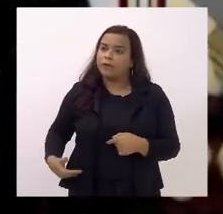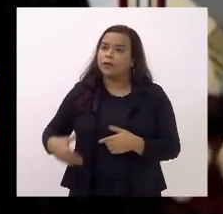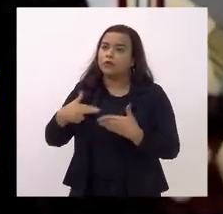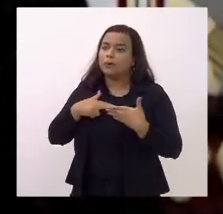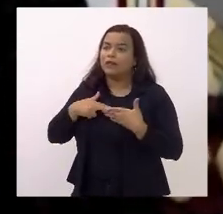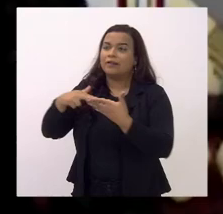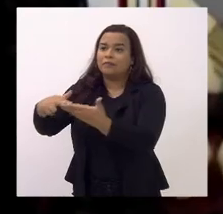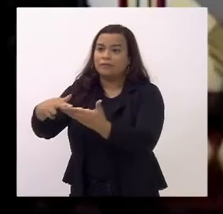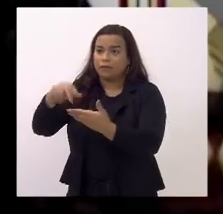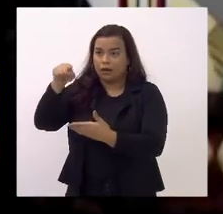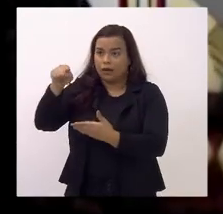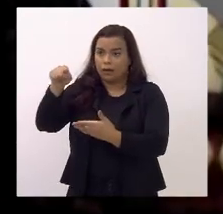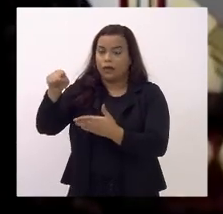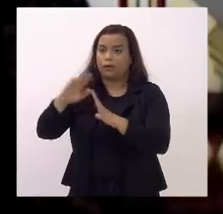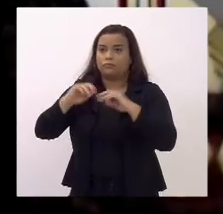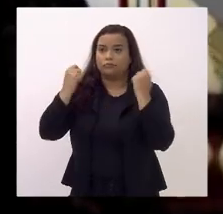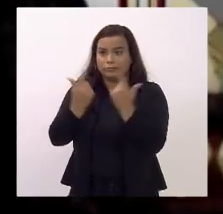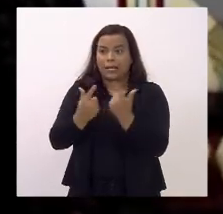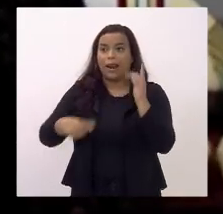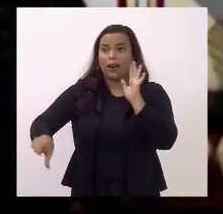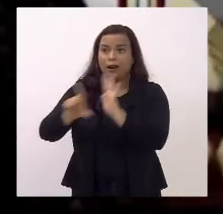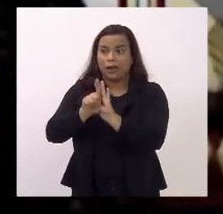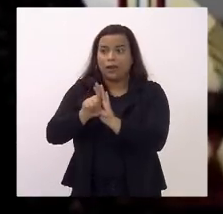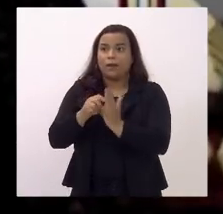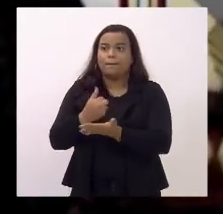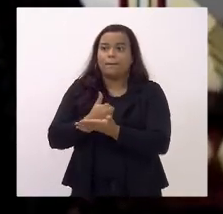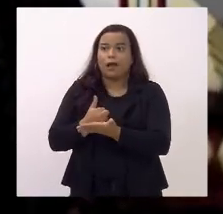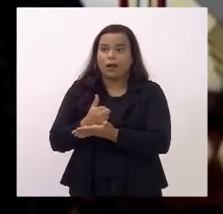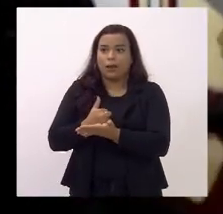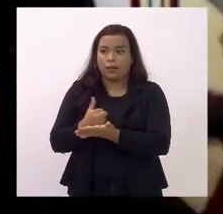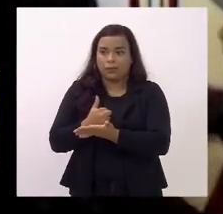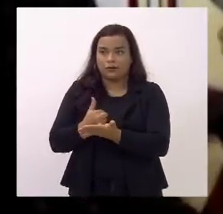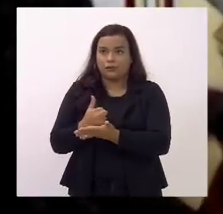casa a lei do piso. Nós estamos